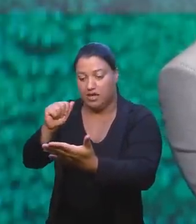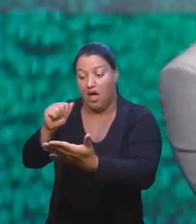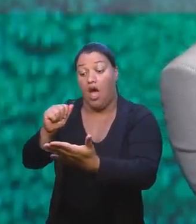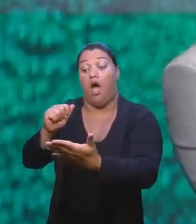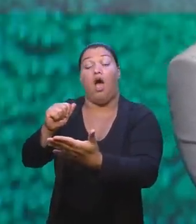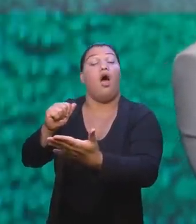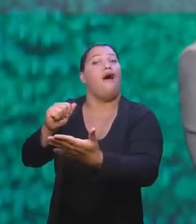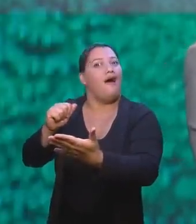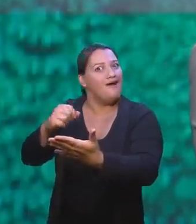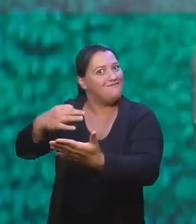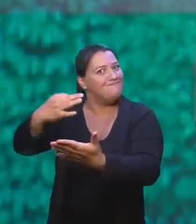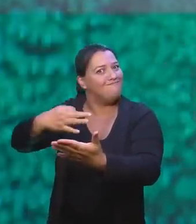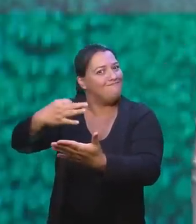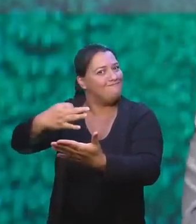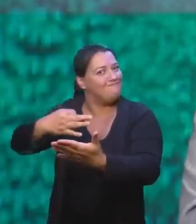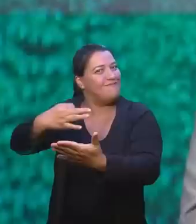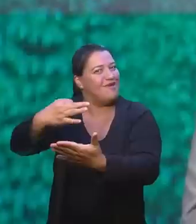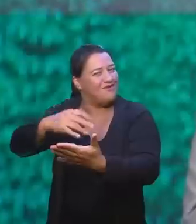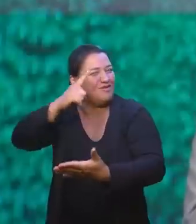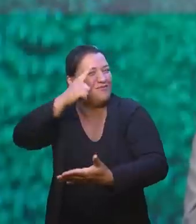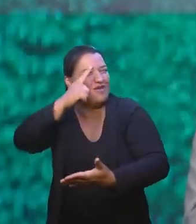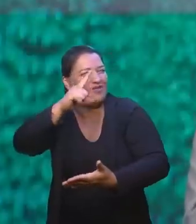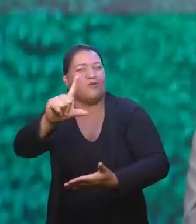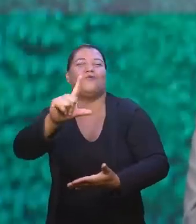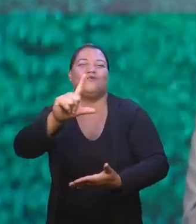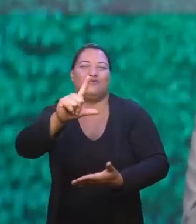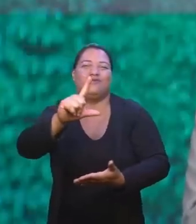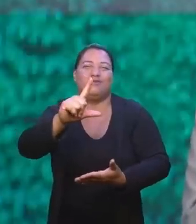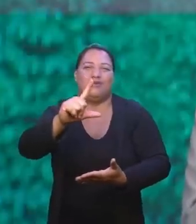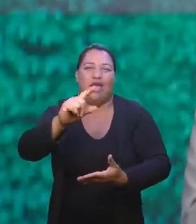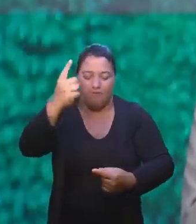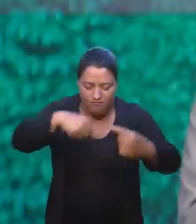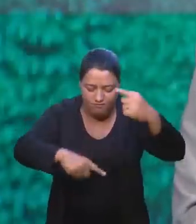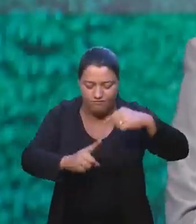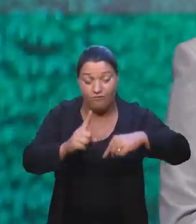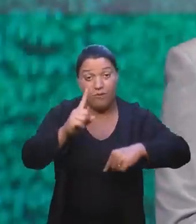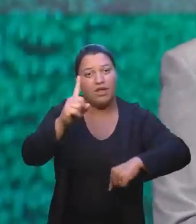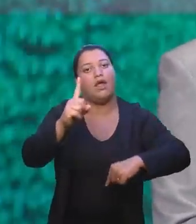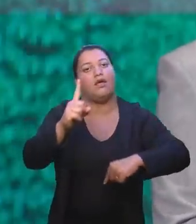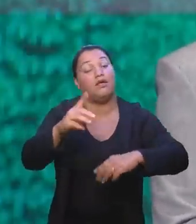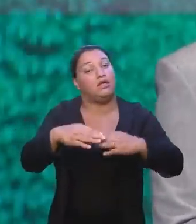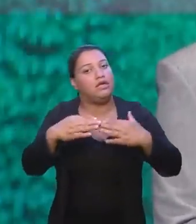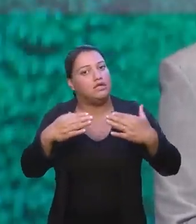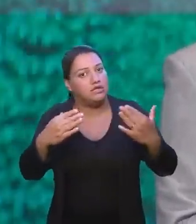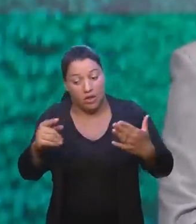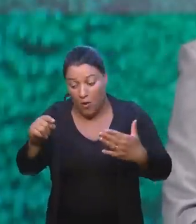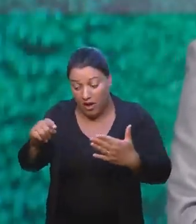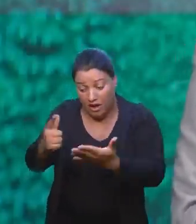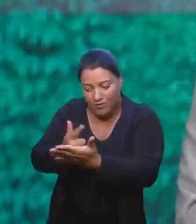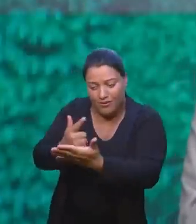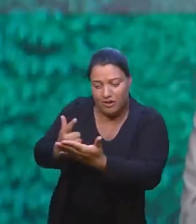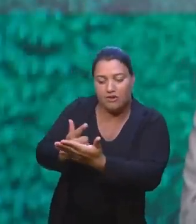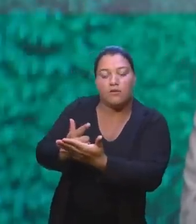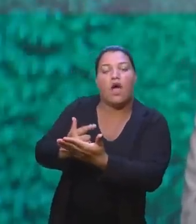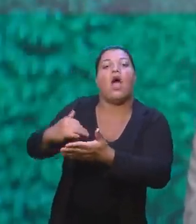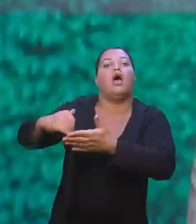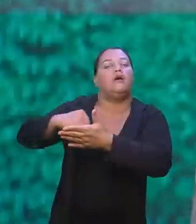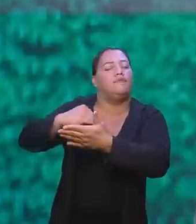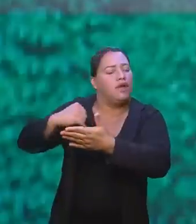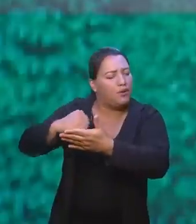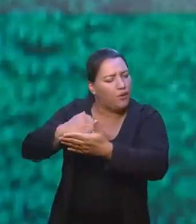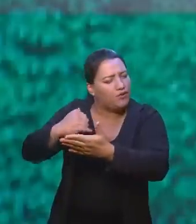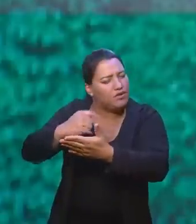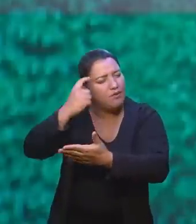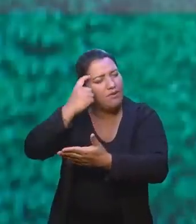cai justa para as nossas dores. E ali a benfeitora vai orientar, age assim, pensa